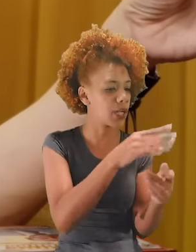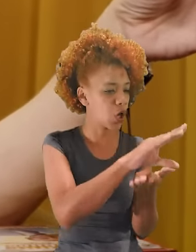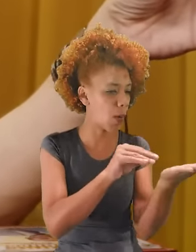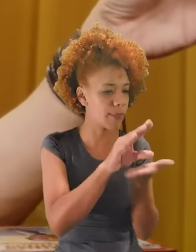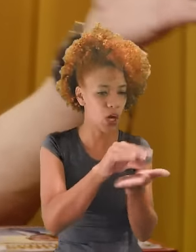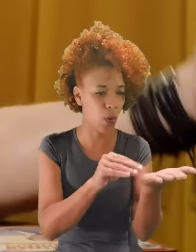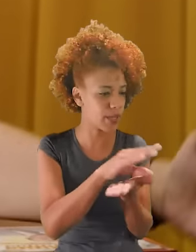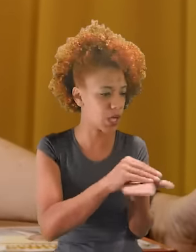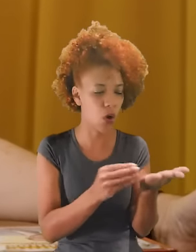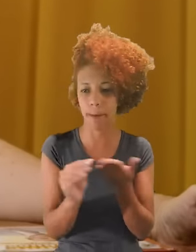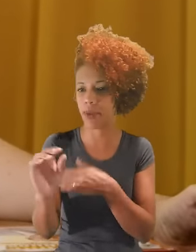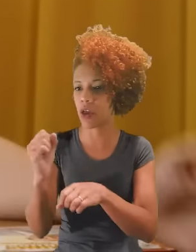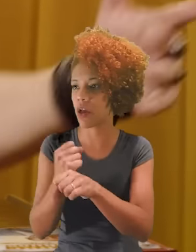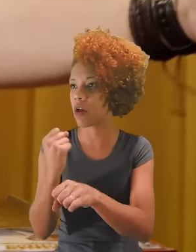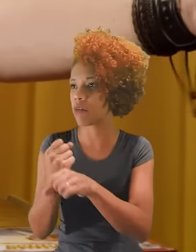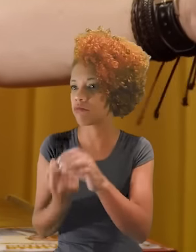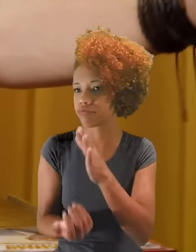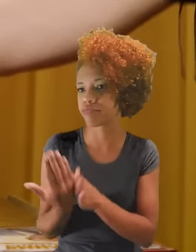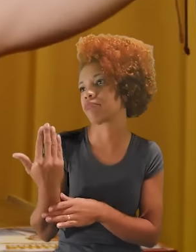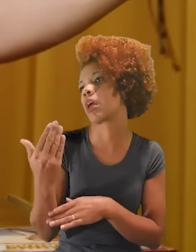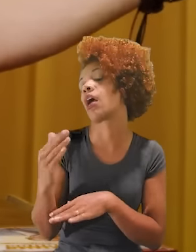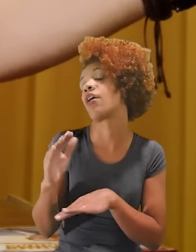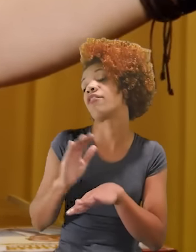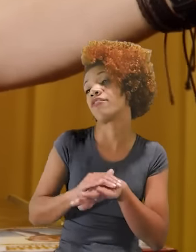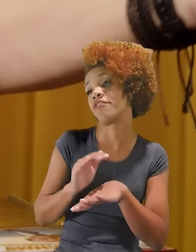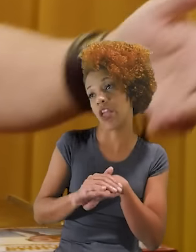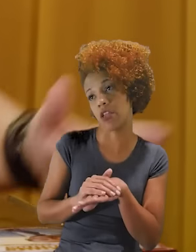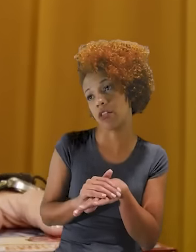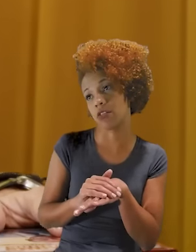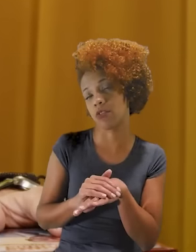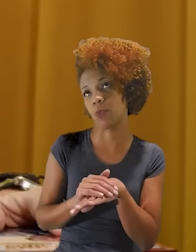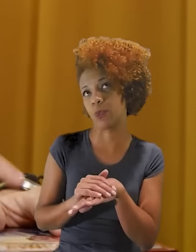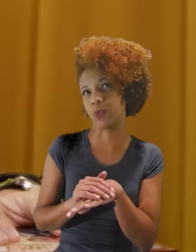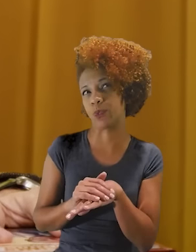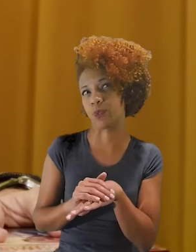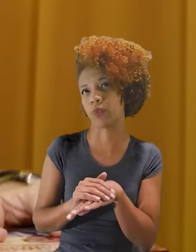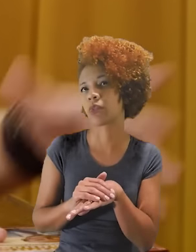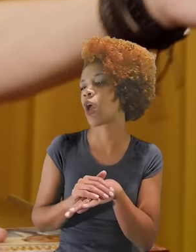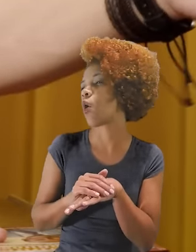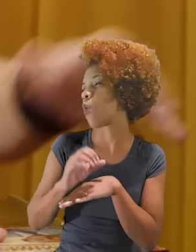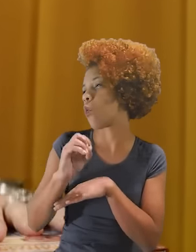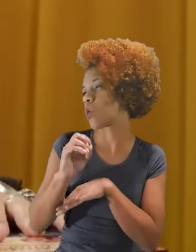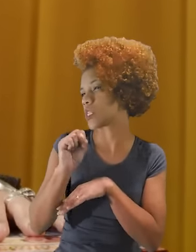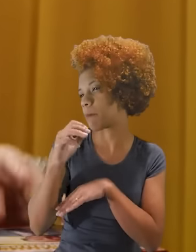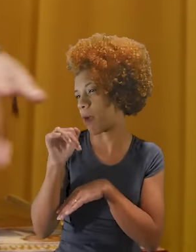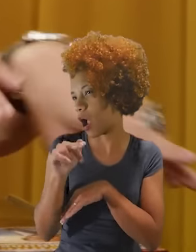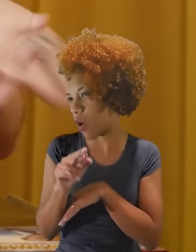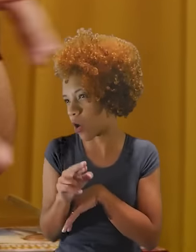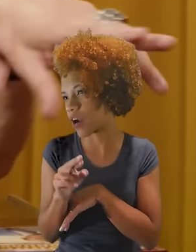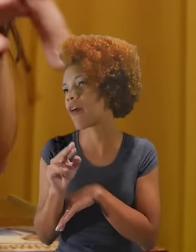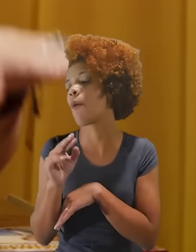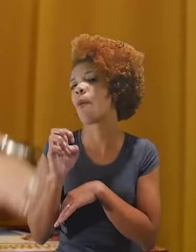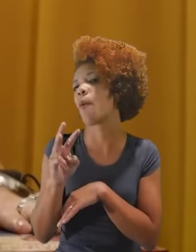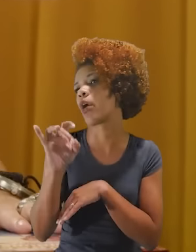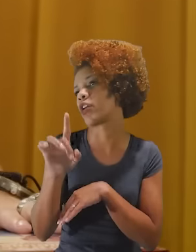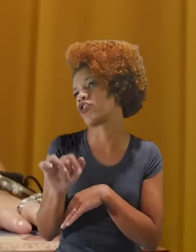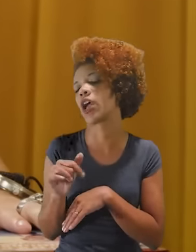pra lá. Então assim, já vamos levar. Acabou a feira, por exemplo, quando eles fizeram o Small World, né, para ser